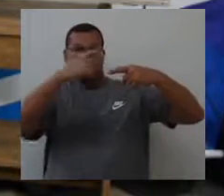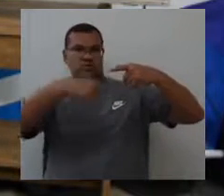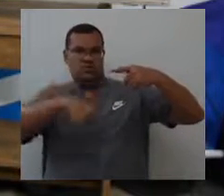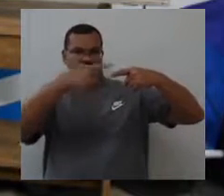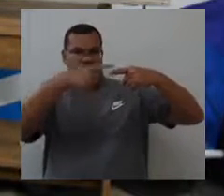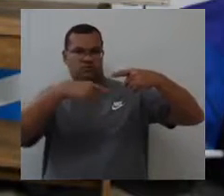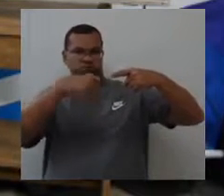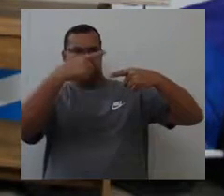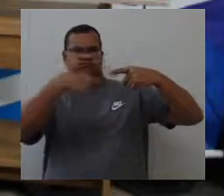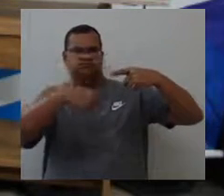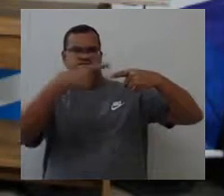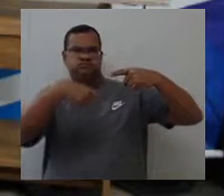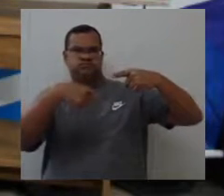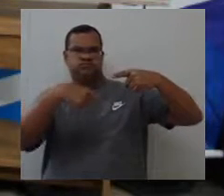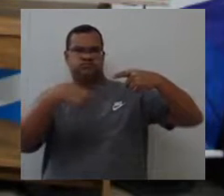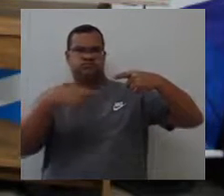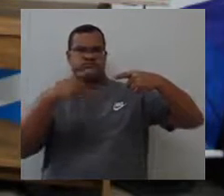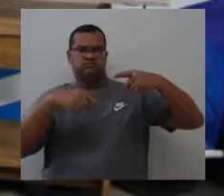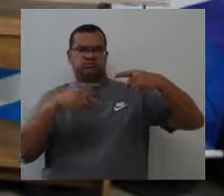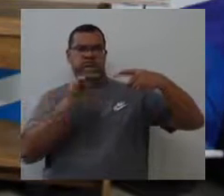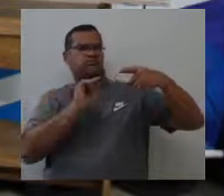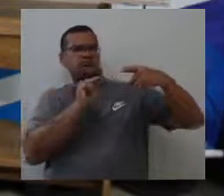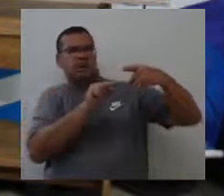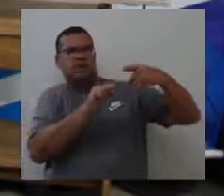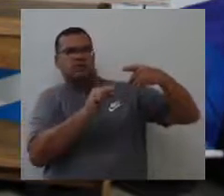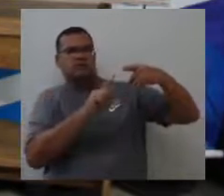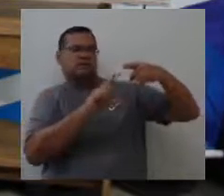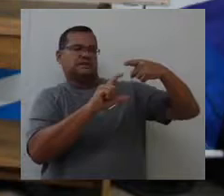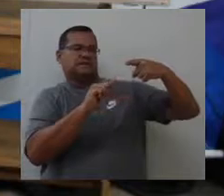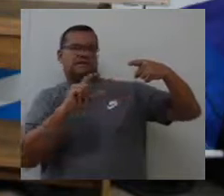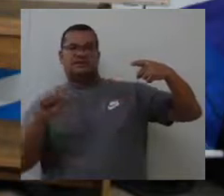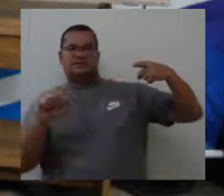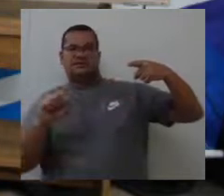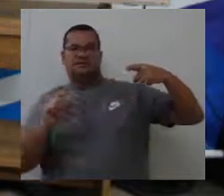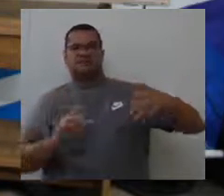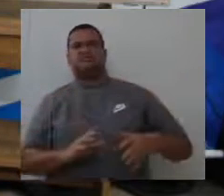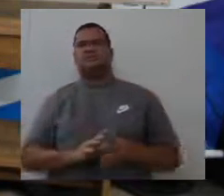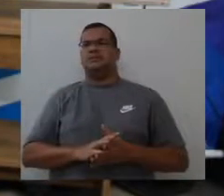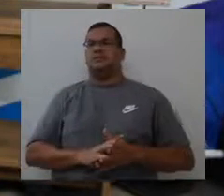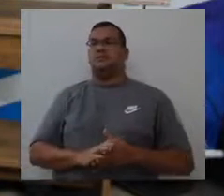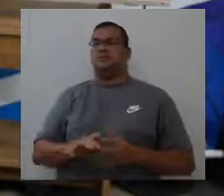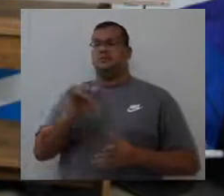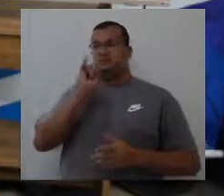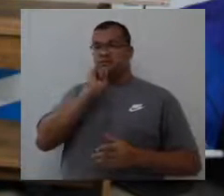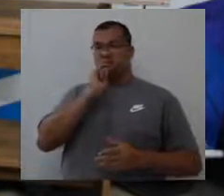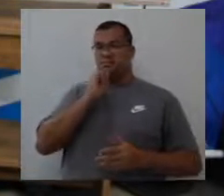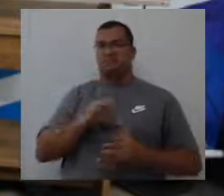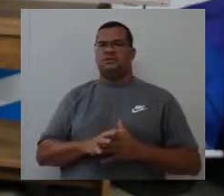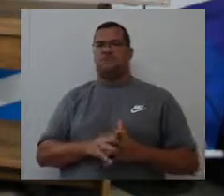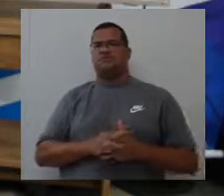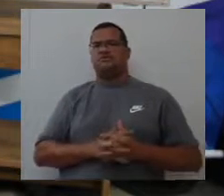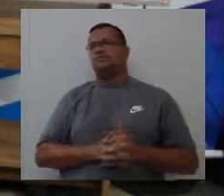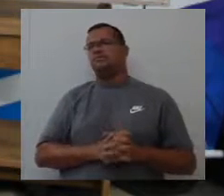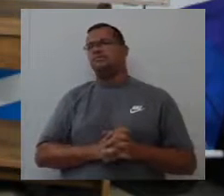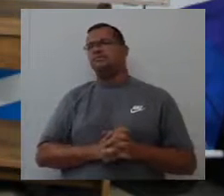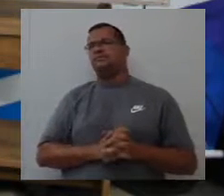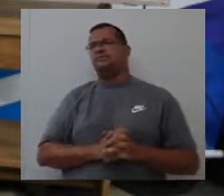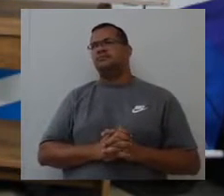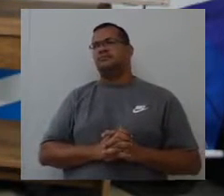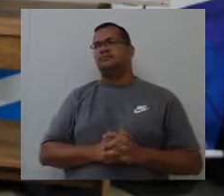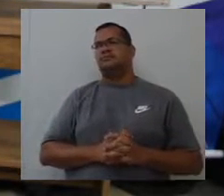cujo denominador é 100. Como assim? Aqui eu tenho, por exemplo, aqui na TV, eu tenho o seguinte,